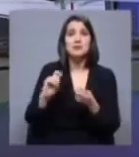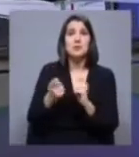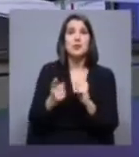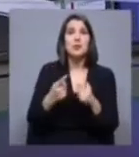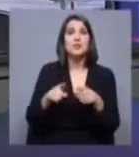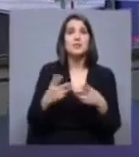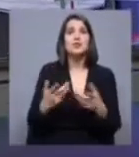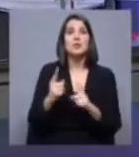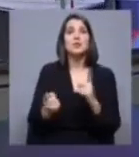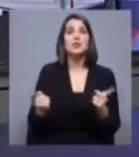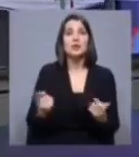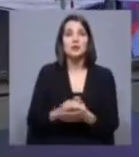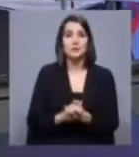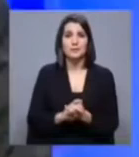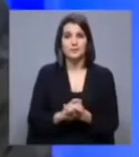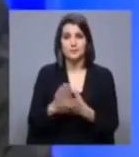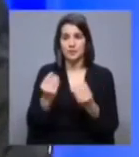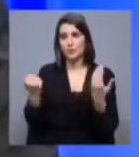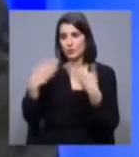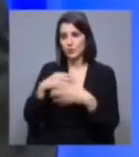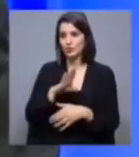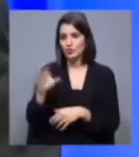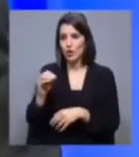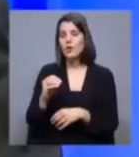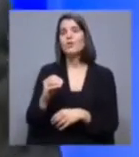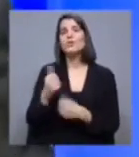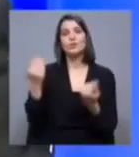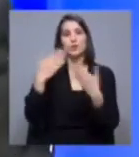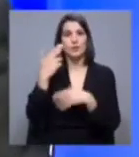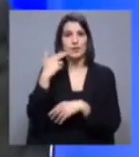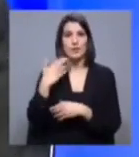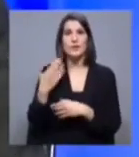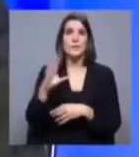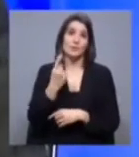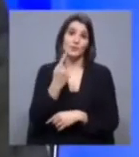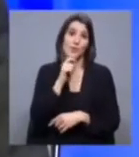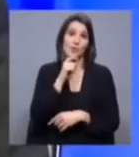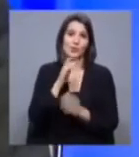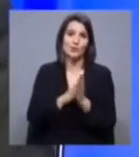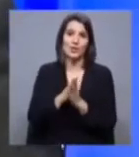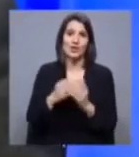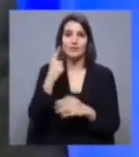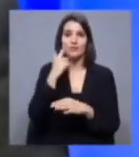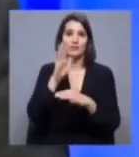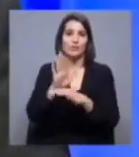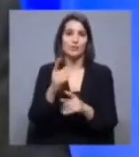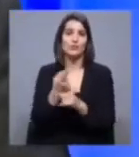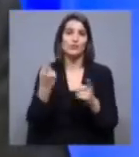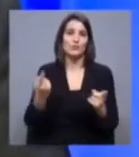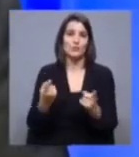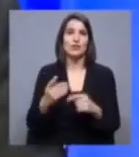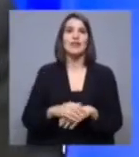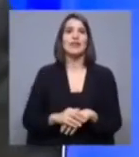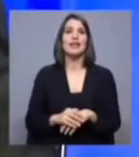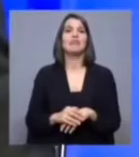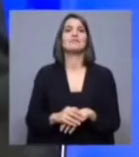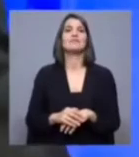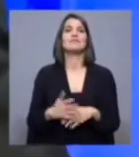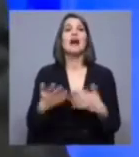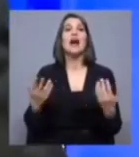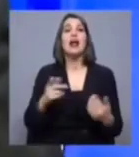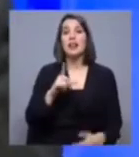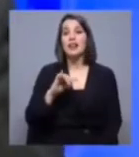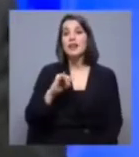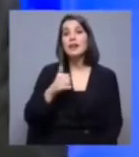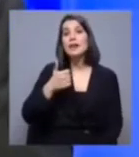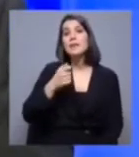que é diferente agora? Muito boa noite, João Lino Faria. Boa noite, André Ventura. Noite. Mais uma oportunidade para mostrar porque é que o liberalismo funciona e faz